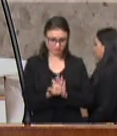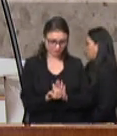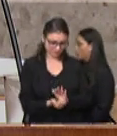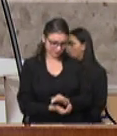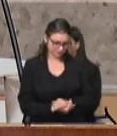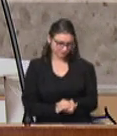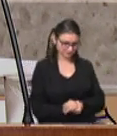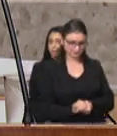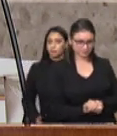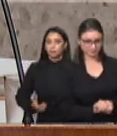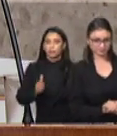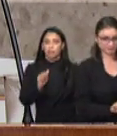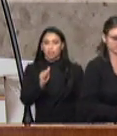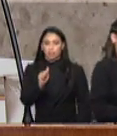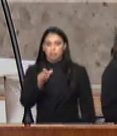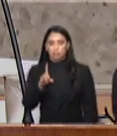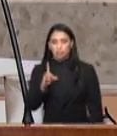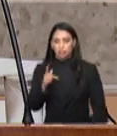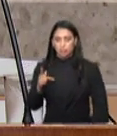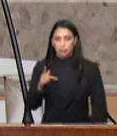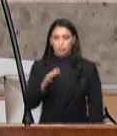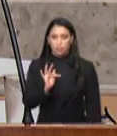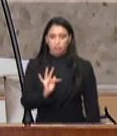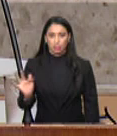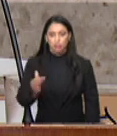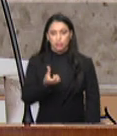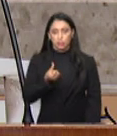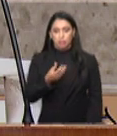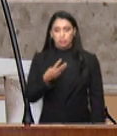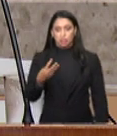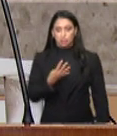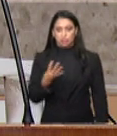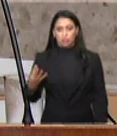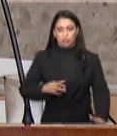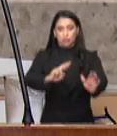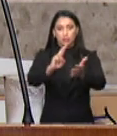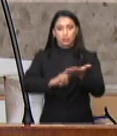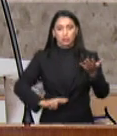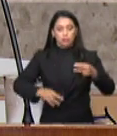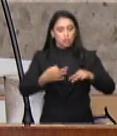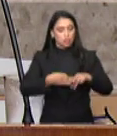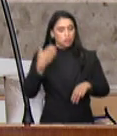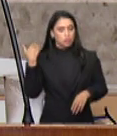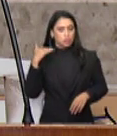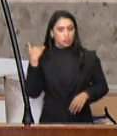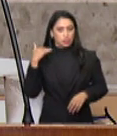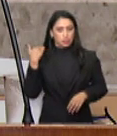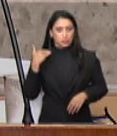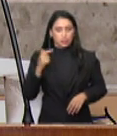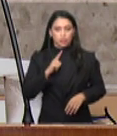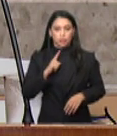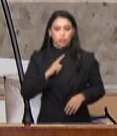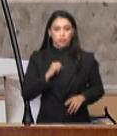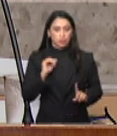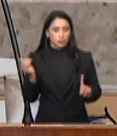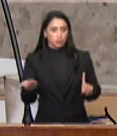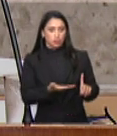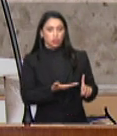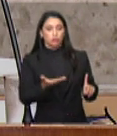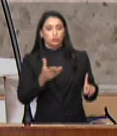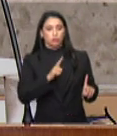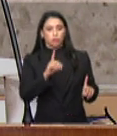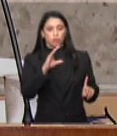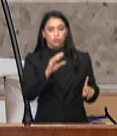pontinhas puxadas para o alto. Veste a toga preta por cima do blazer preto e blusa preta. Ao redor do pescoço,